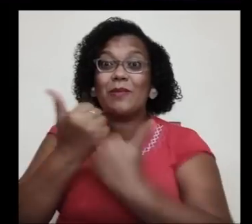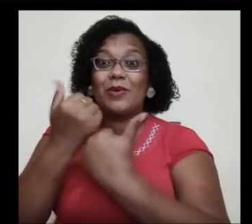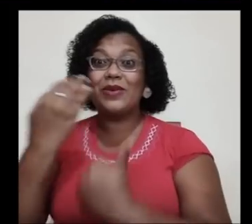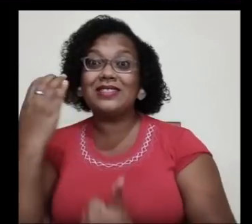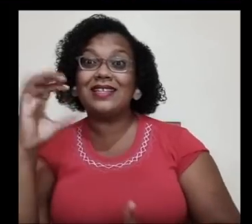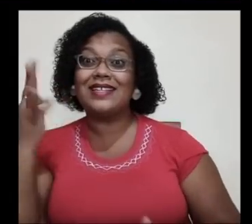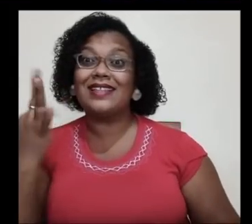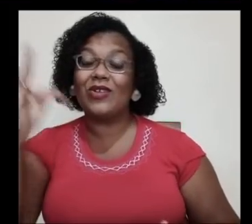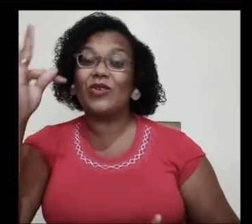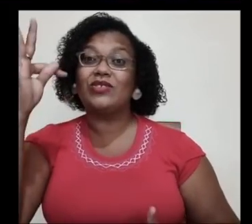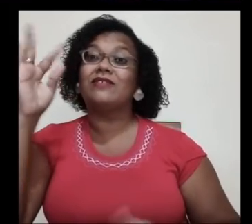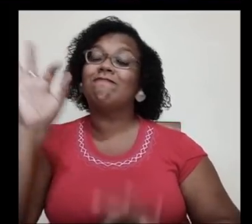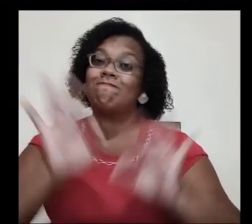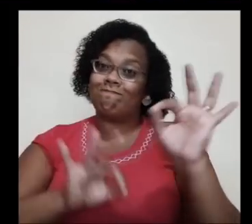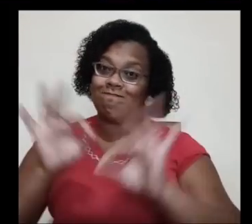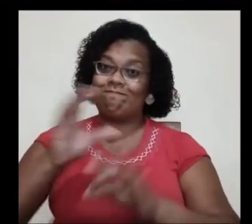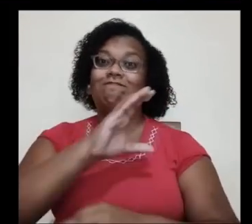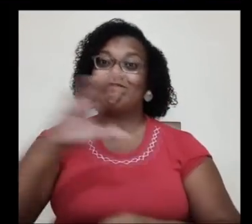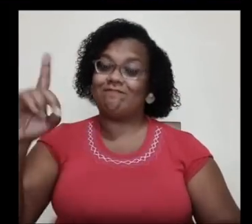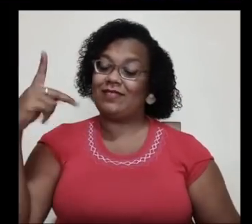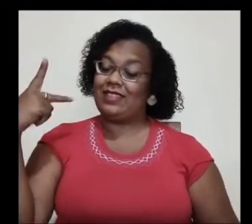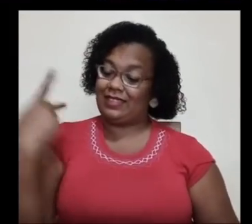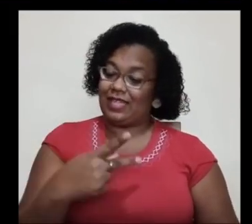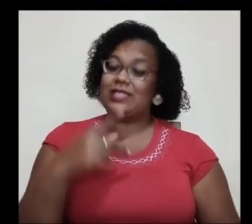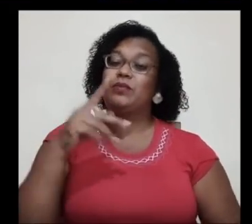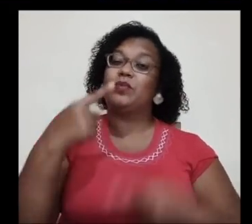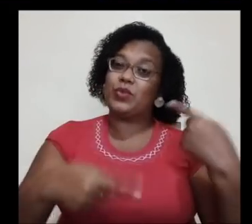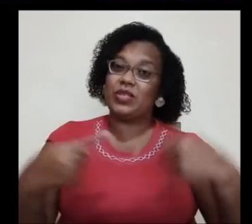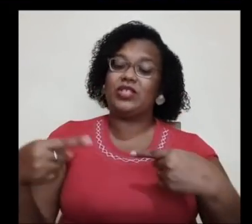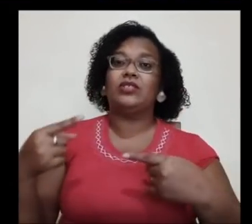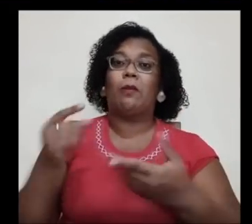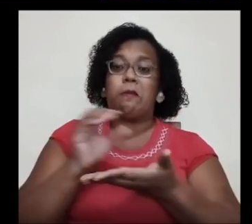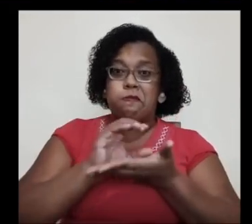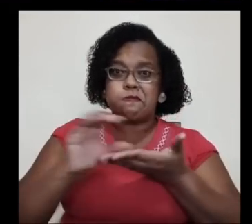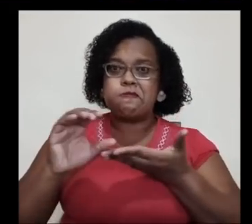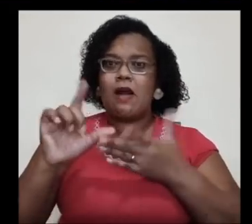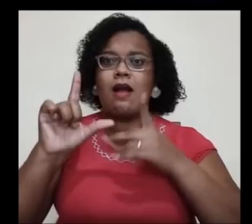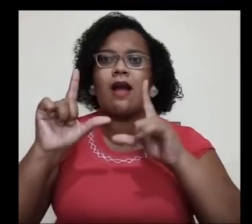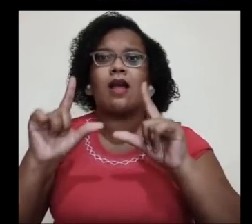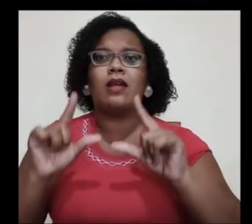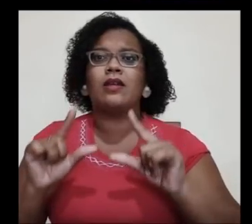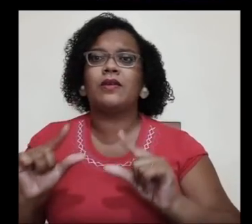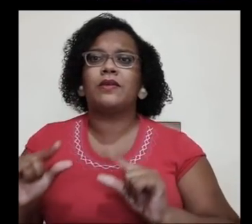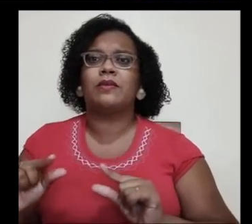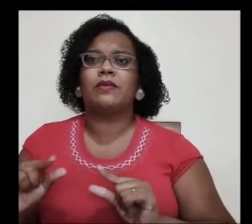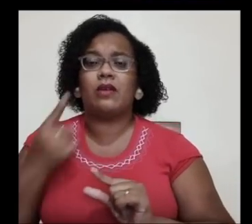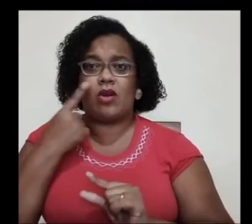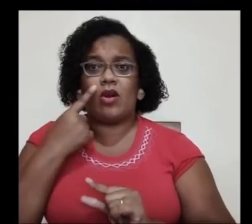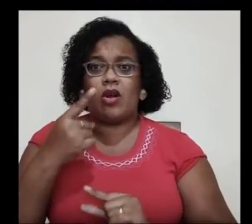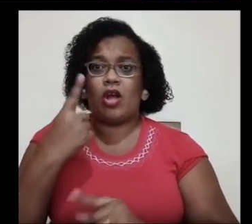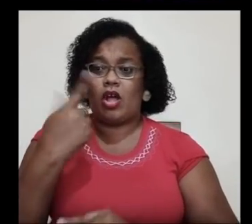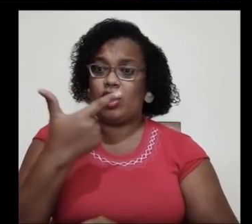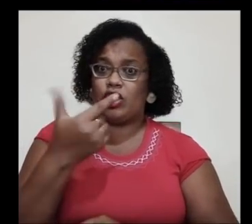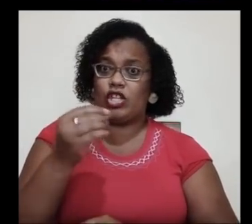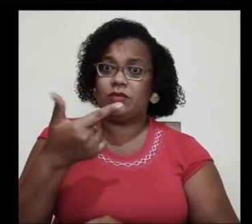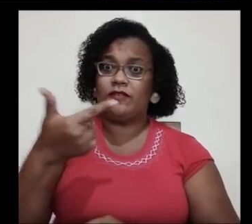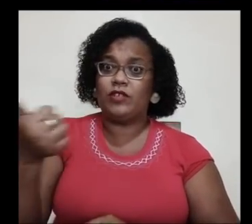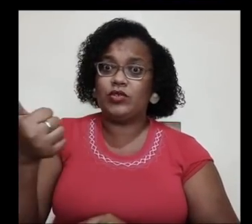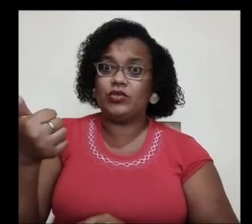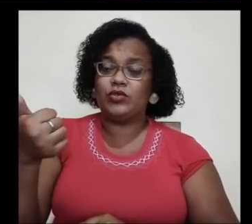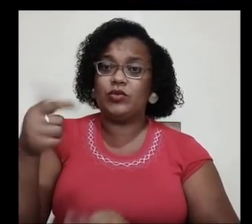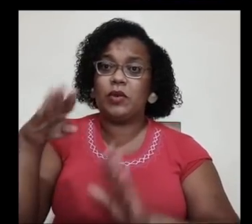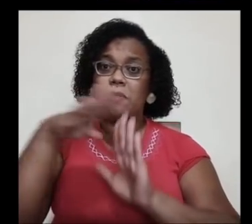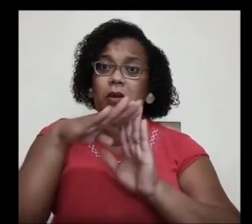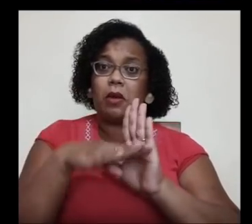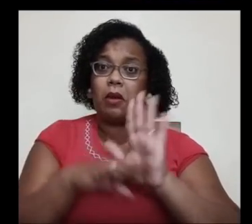para 2021 está programado na chamada projeto de lei orçamentária enviada pelo governo ao Congresso Nacional um valor